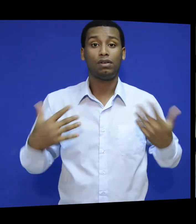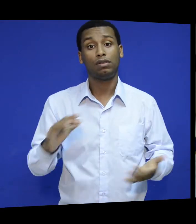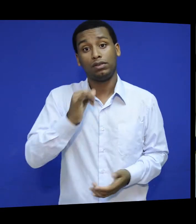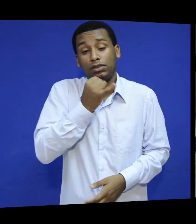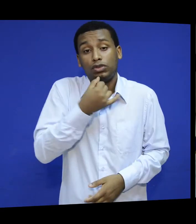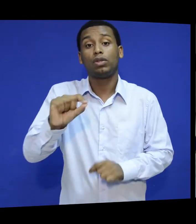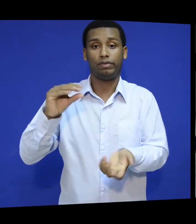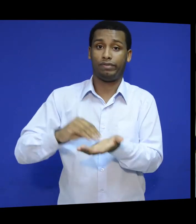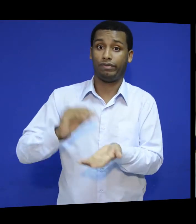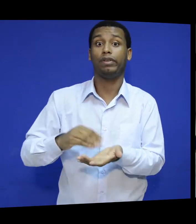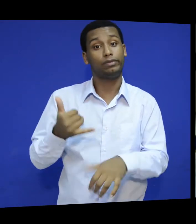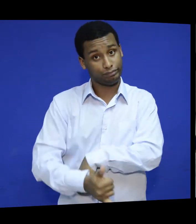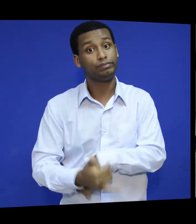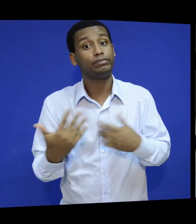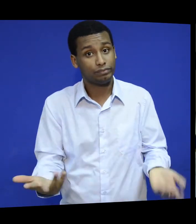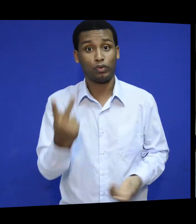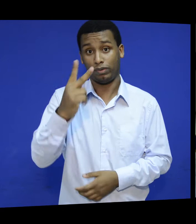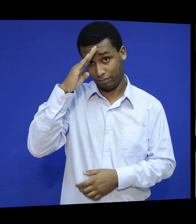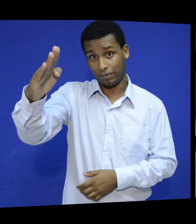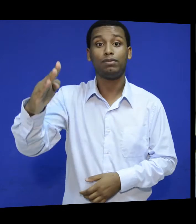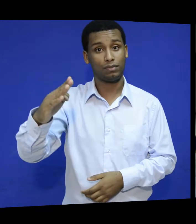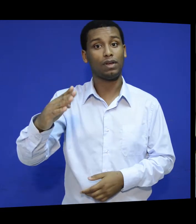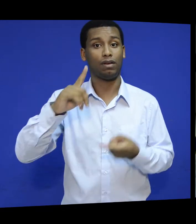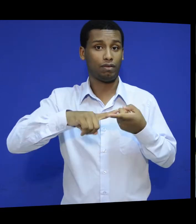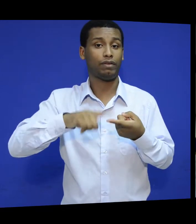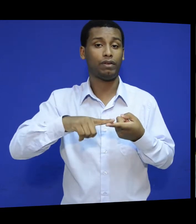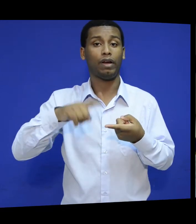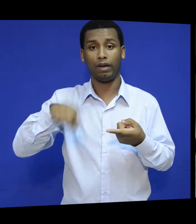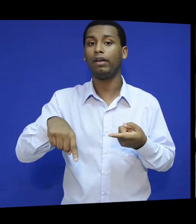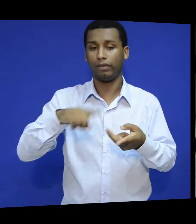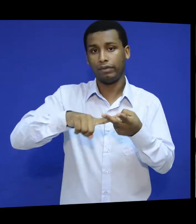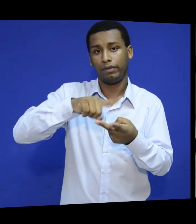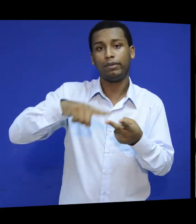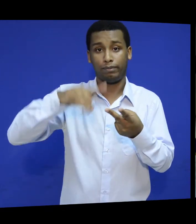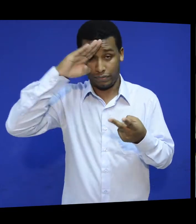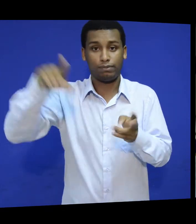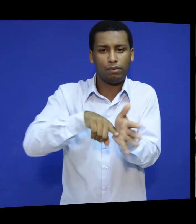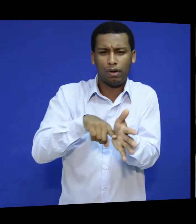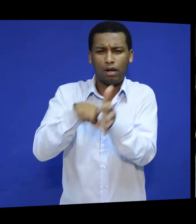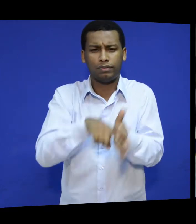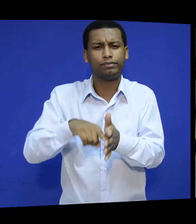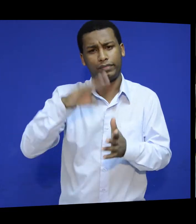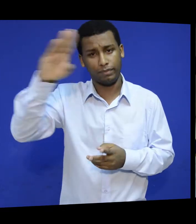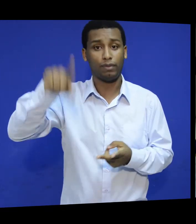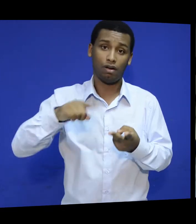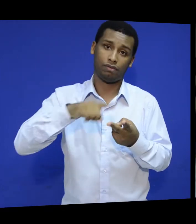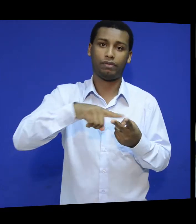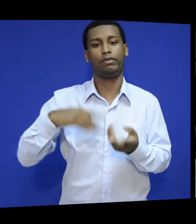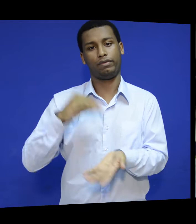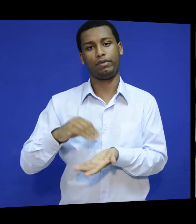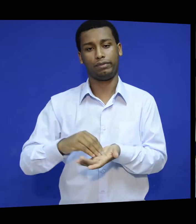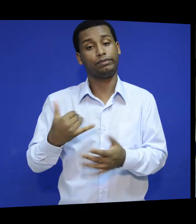investimentos privados. O que a gente lamenta muito foi a ausência justamente dos dois principais candidatos, ou dos dois candidatos que estão à frente na